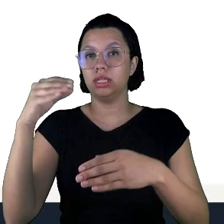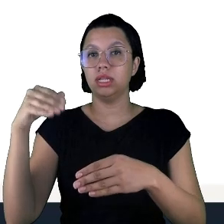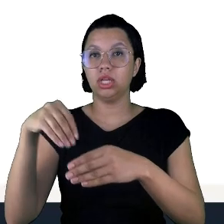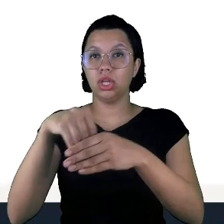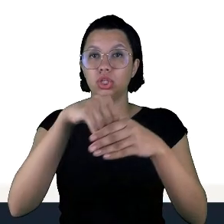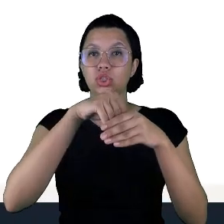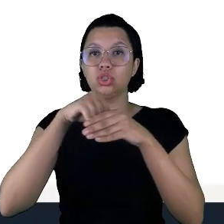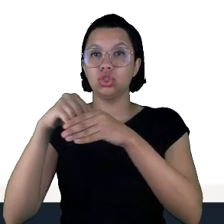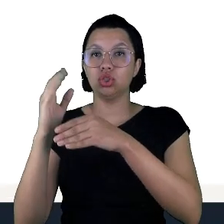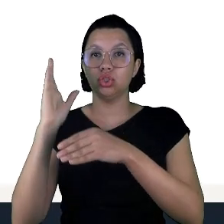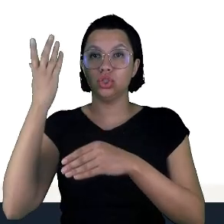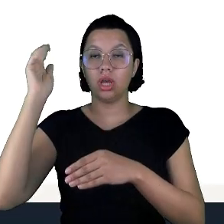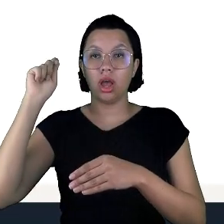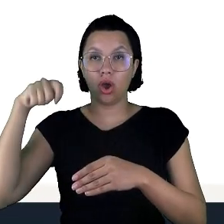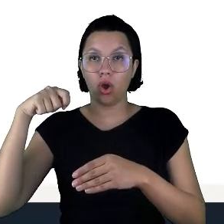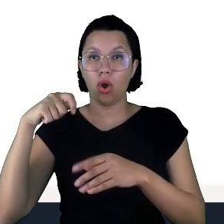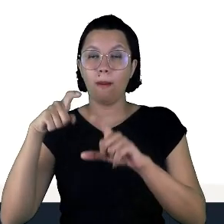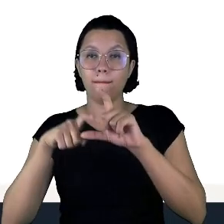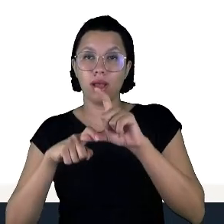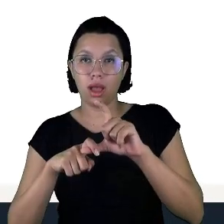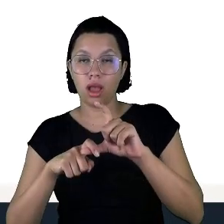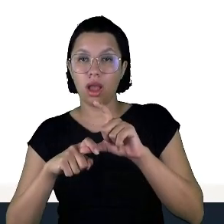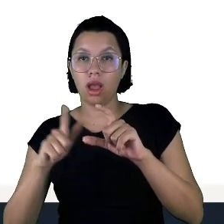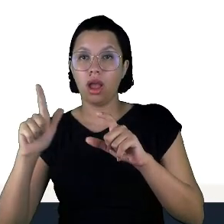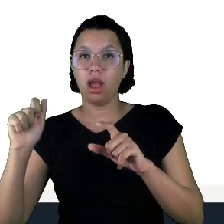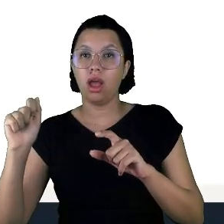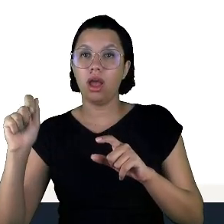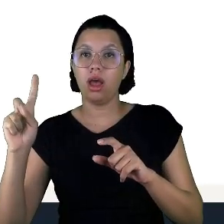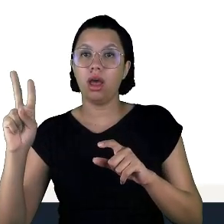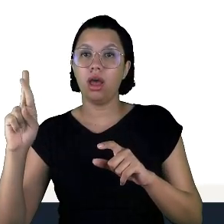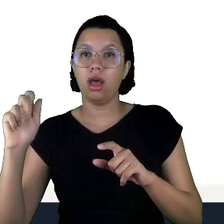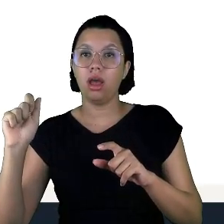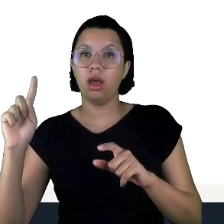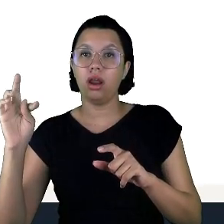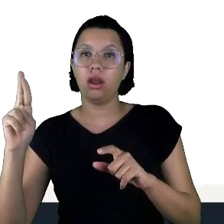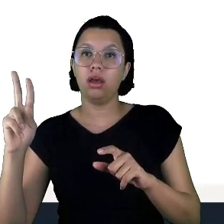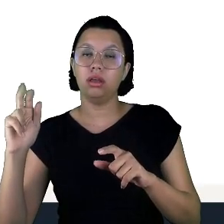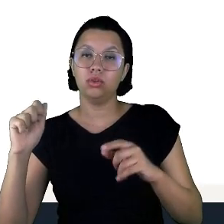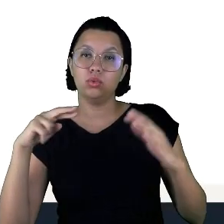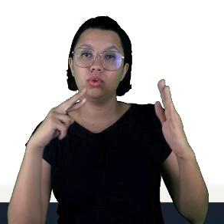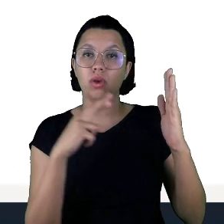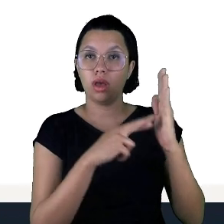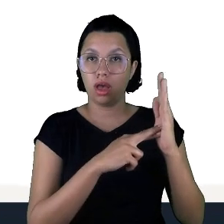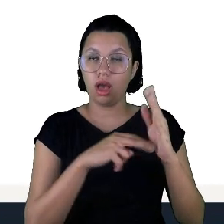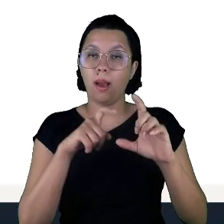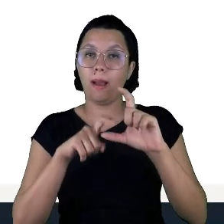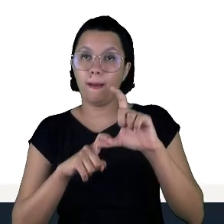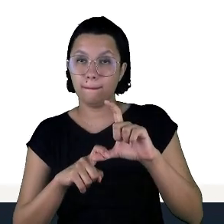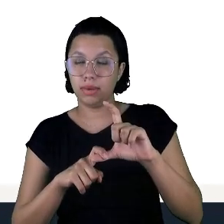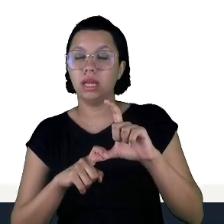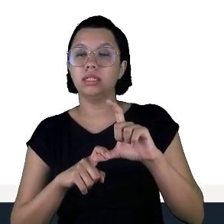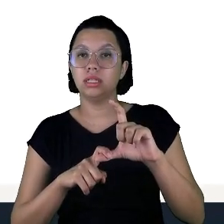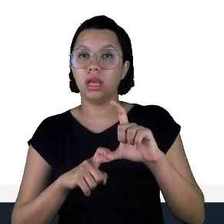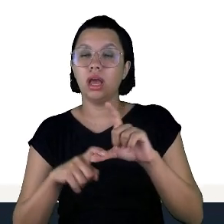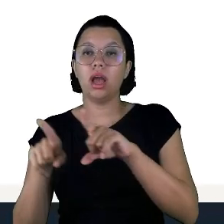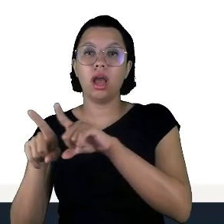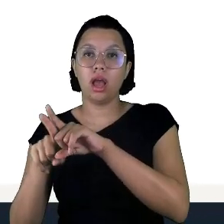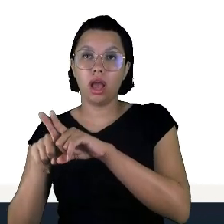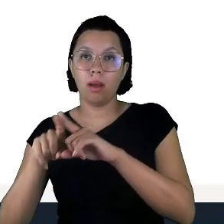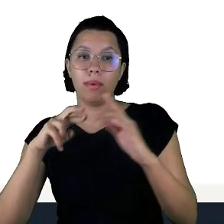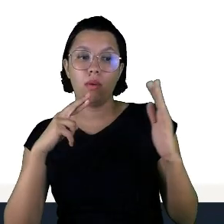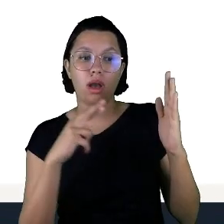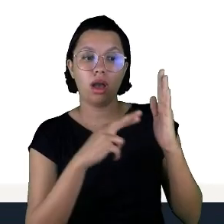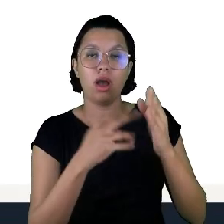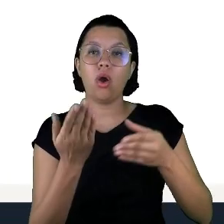gabinete, acórdãos pendentes de lavratura por relator, pendente de lavratura do